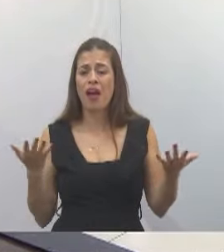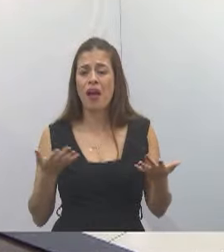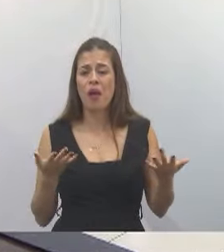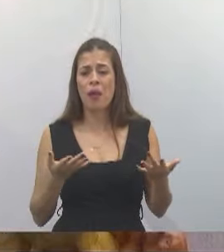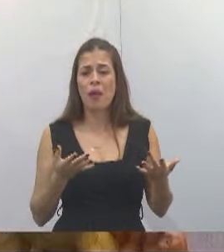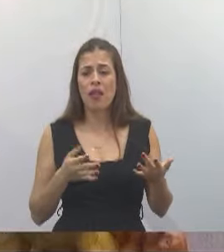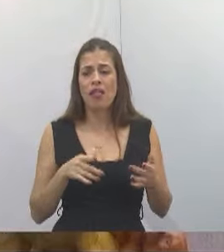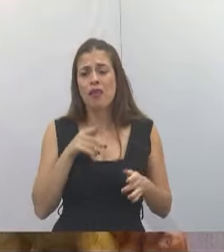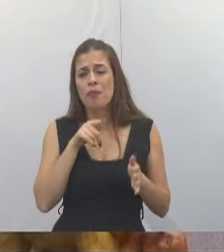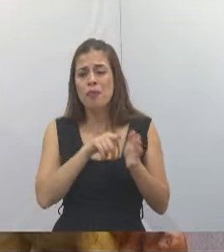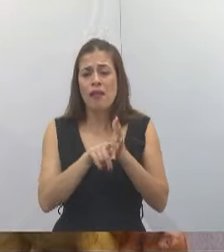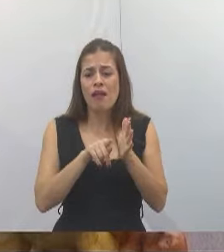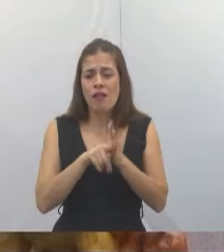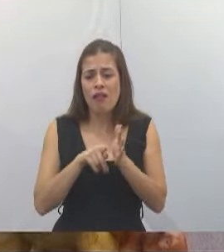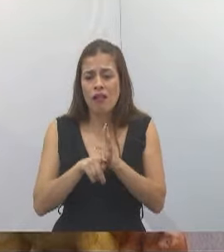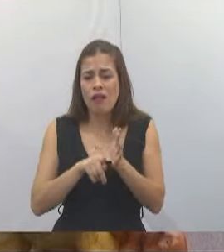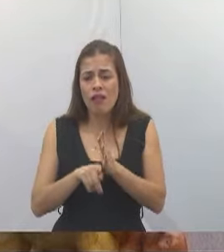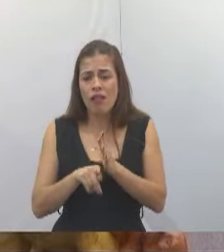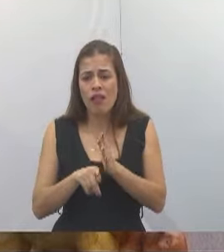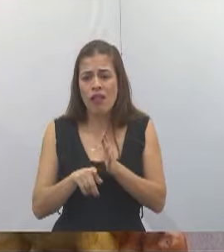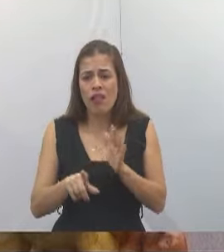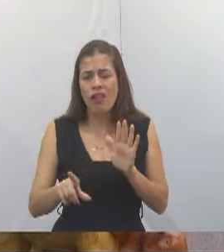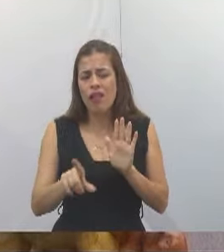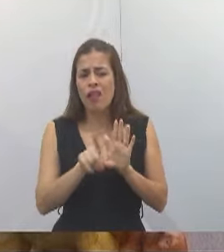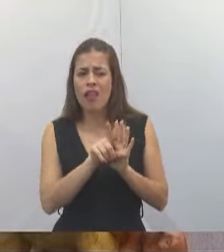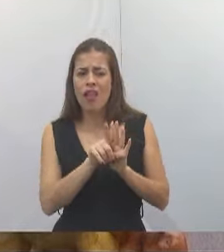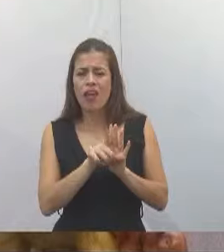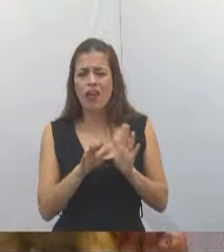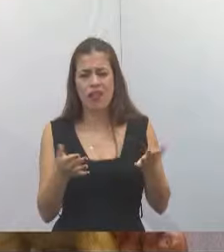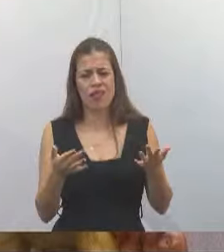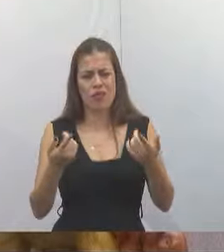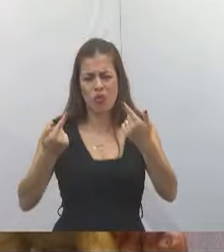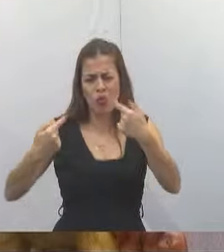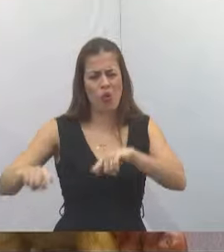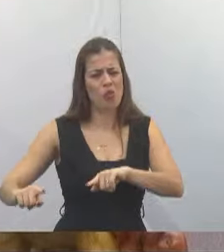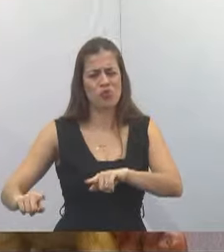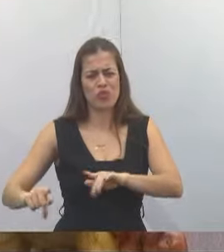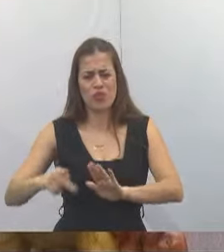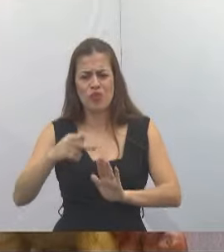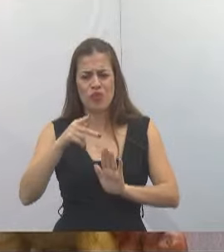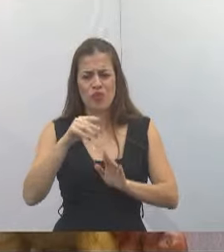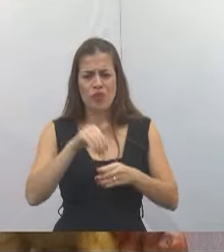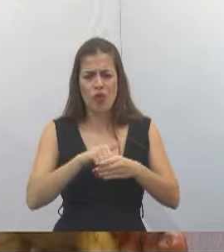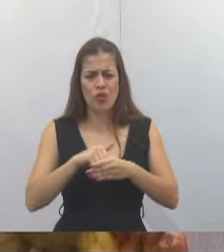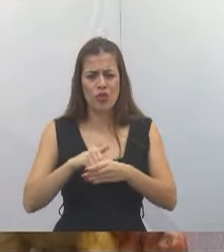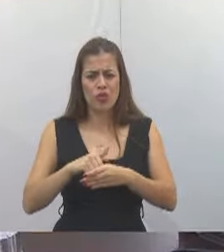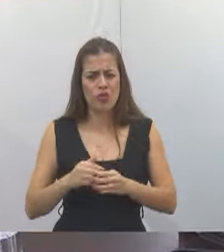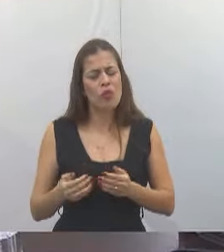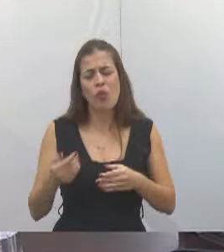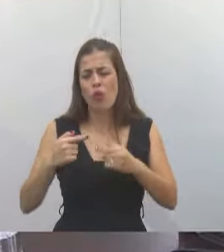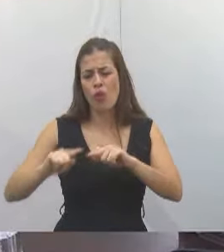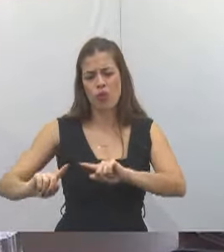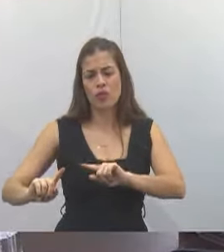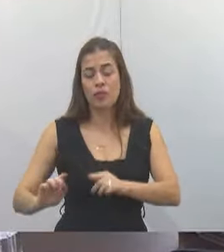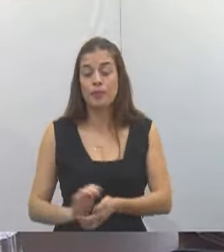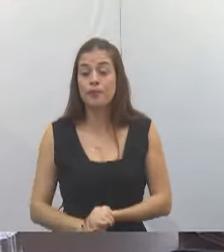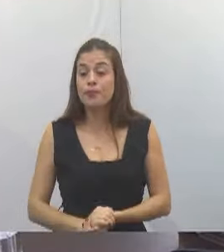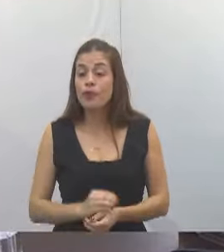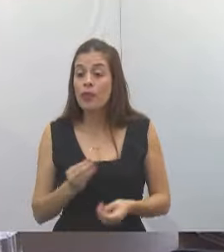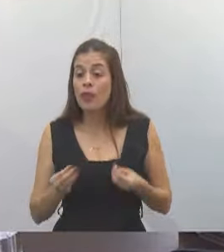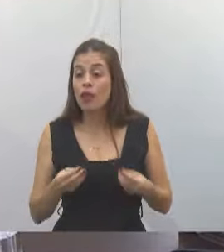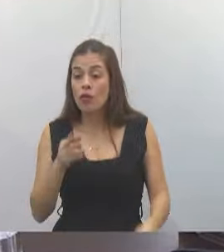gente questionando a legalidade do projeto? Sou contrário ao veto. Como vota o vereador Rogério